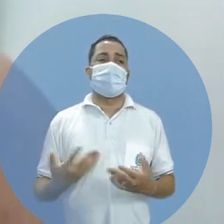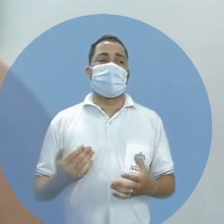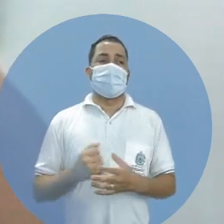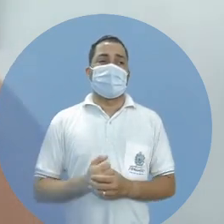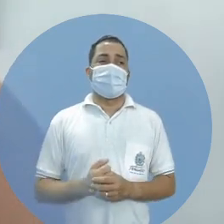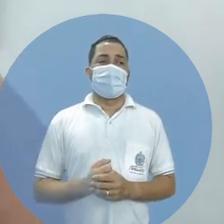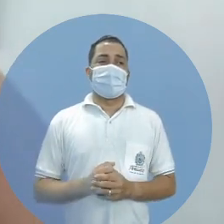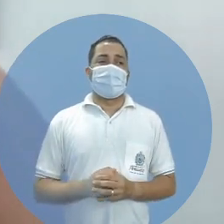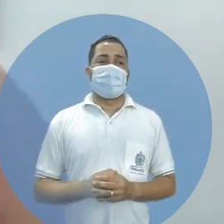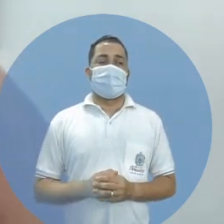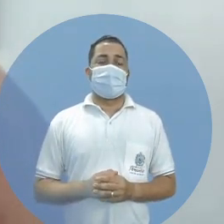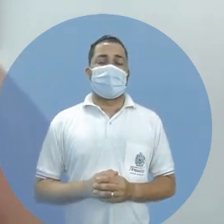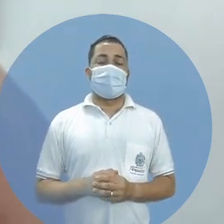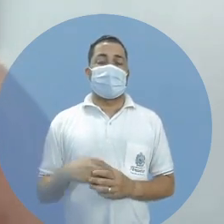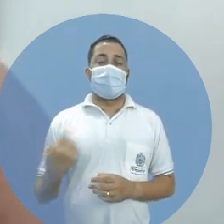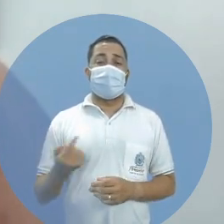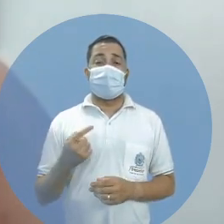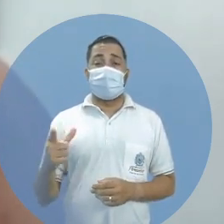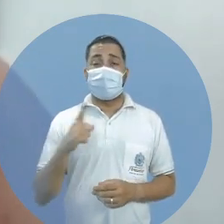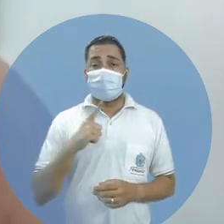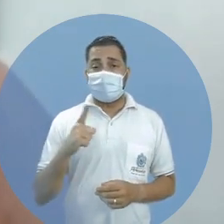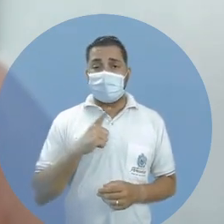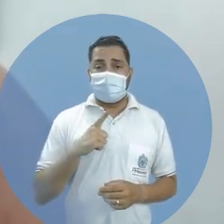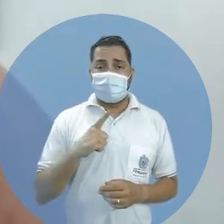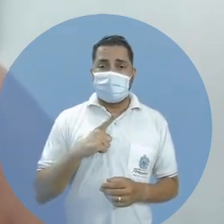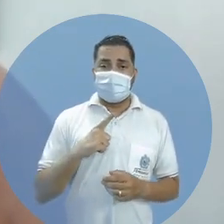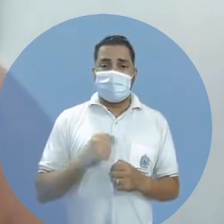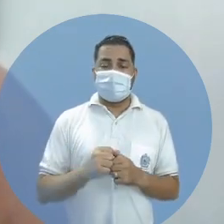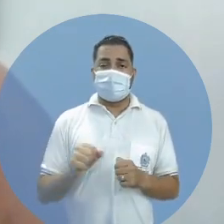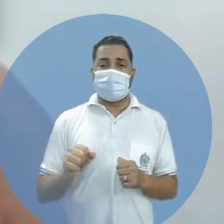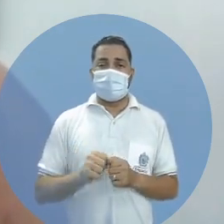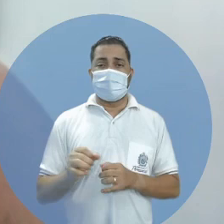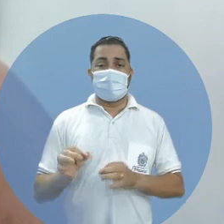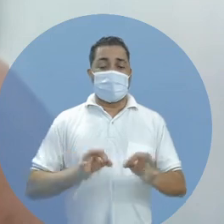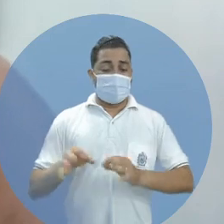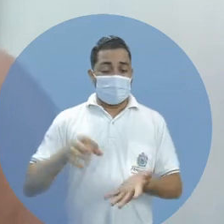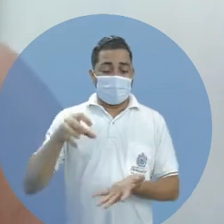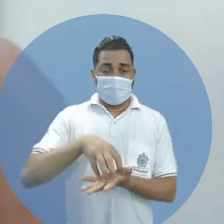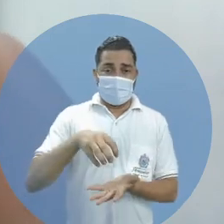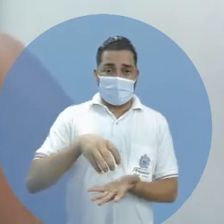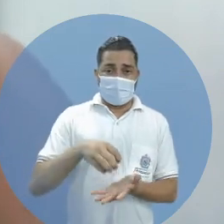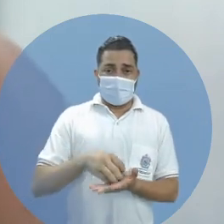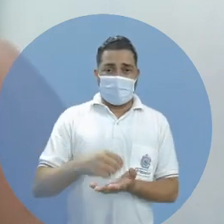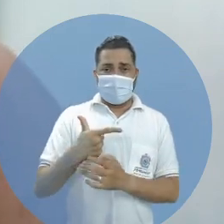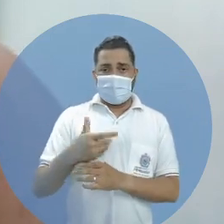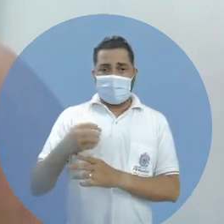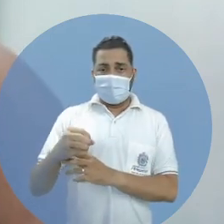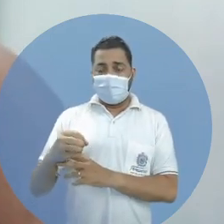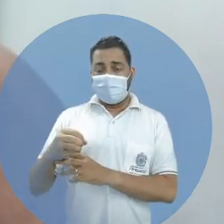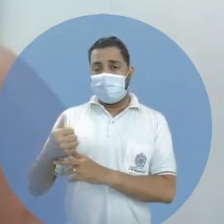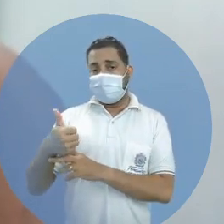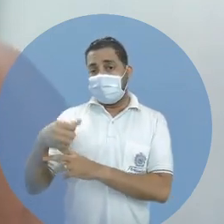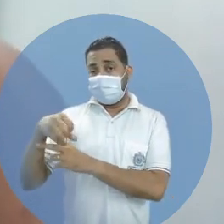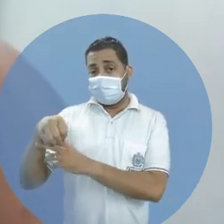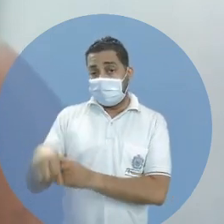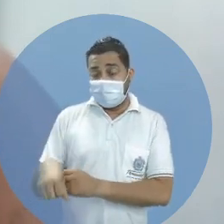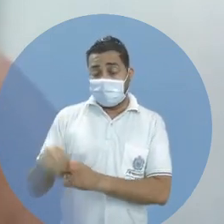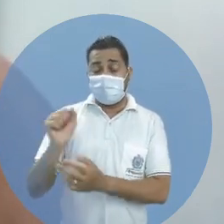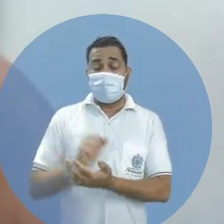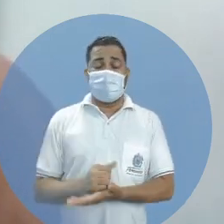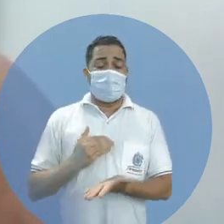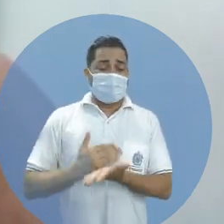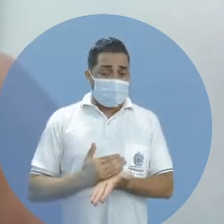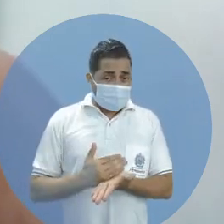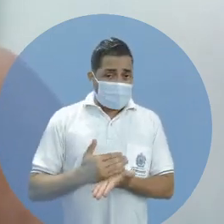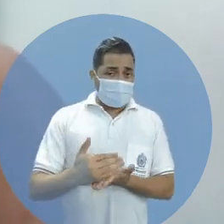A gente teve o processo de reativação do núcleo no ano de 2019 e, a partir de então,